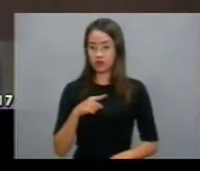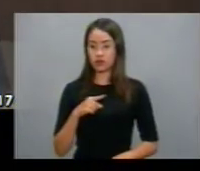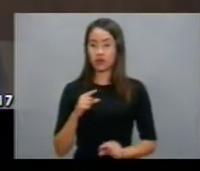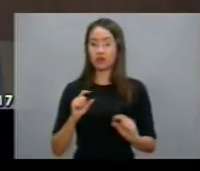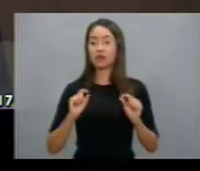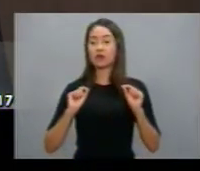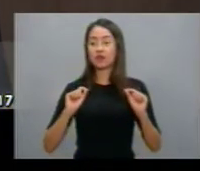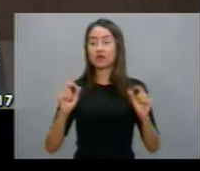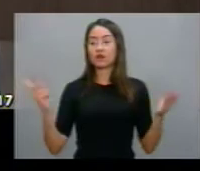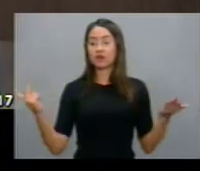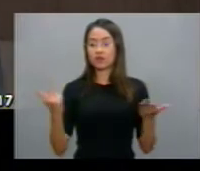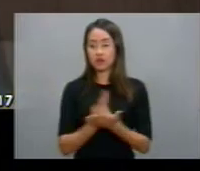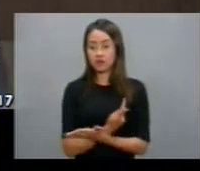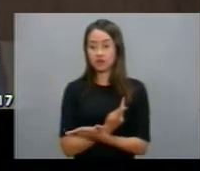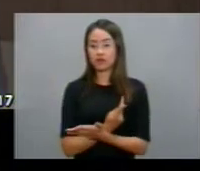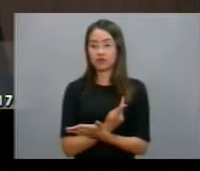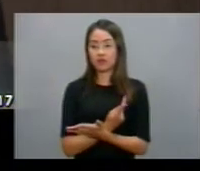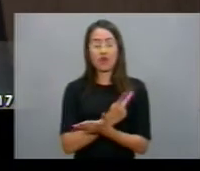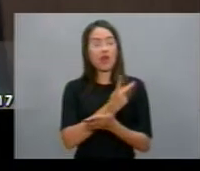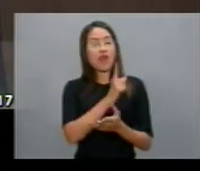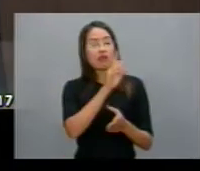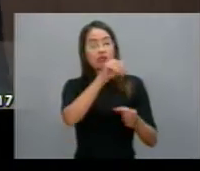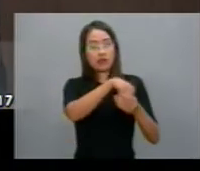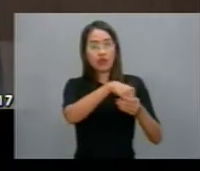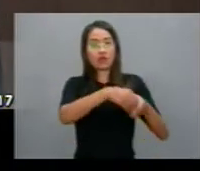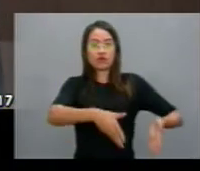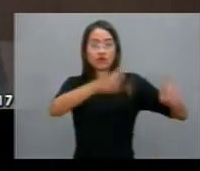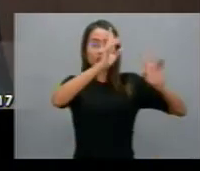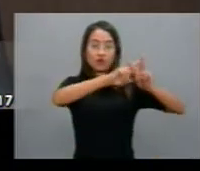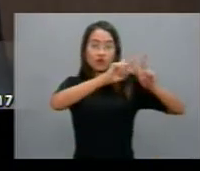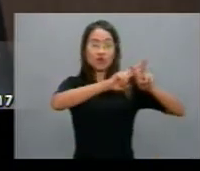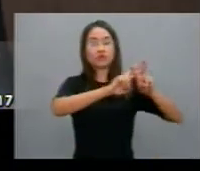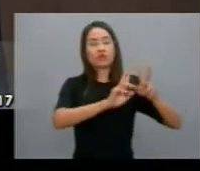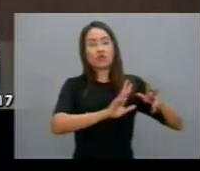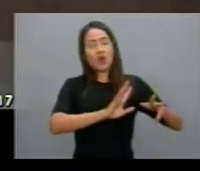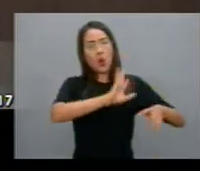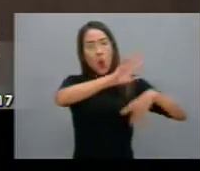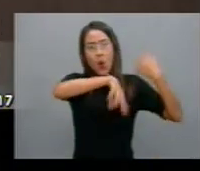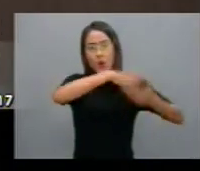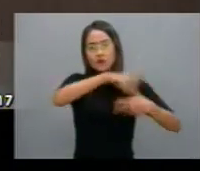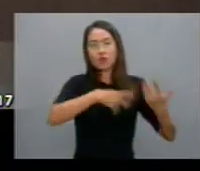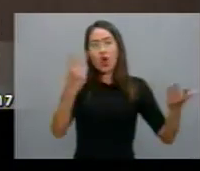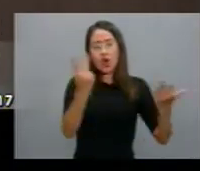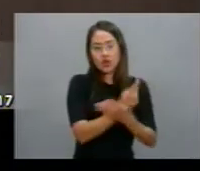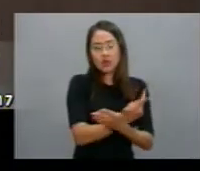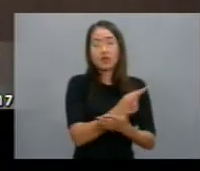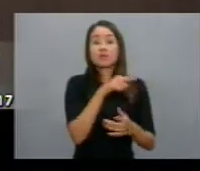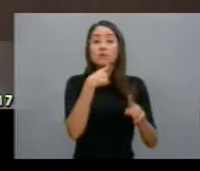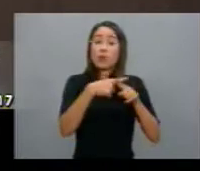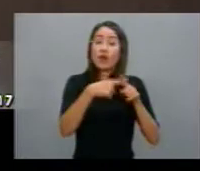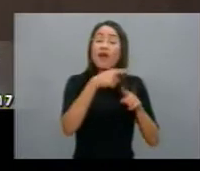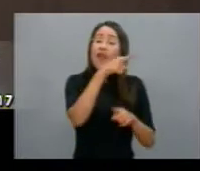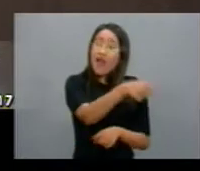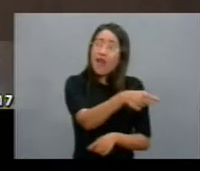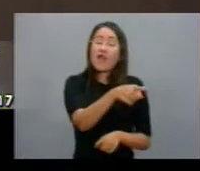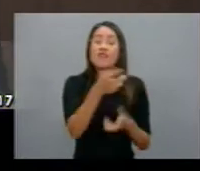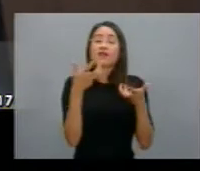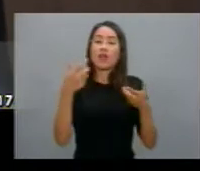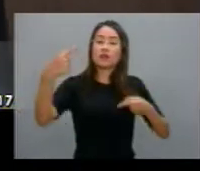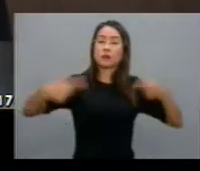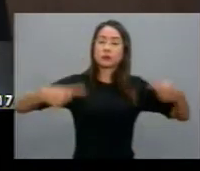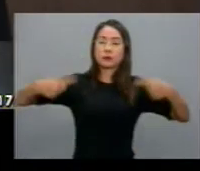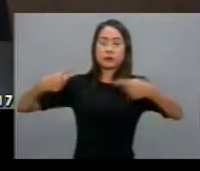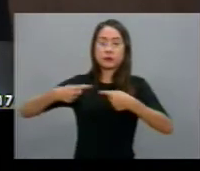será a mão de obra recrutada por estas organizações que disputam o mercado ilícito de drogas